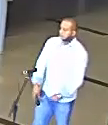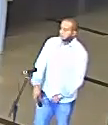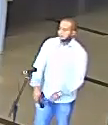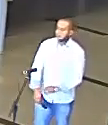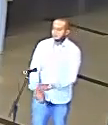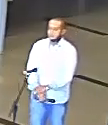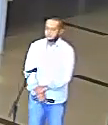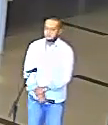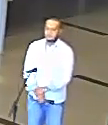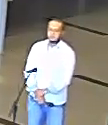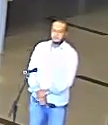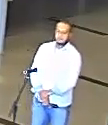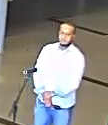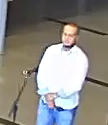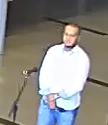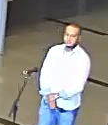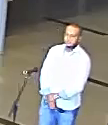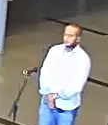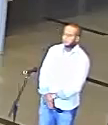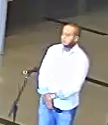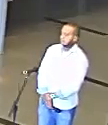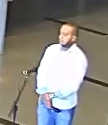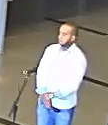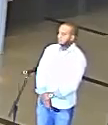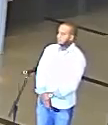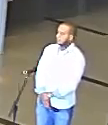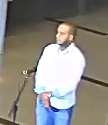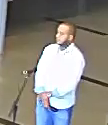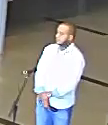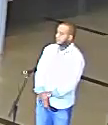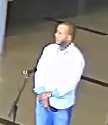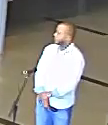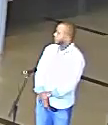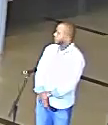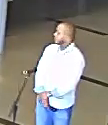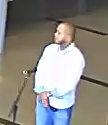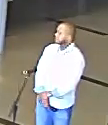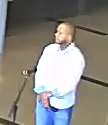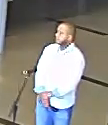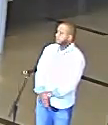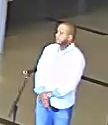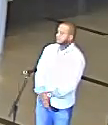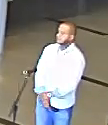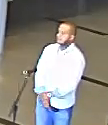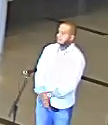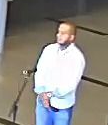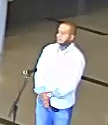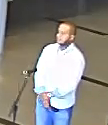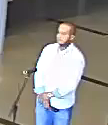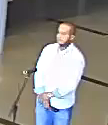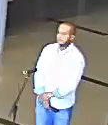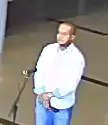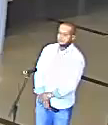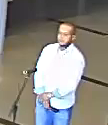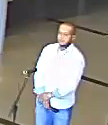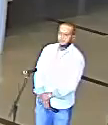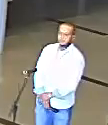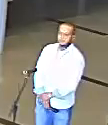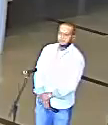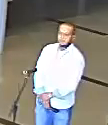dizer a a vocês que eu depois tá sendo transmitido pela TV Assembleia faço questão de acompanhar todos os